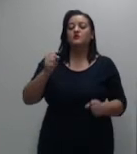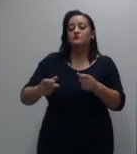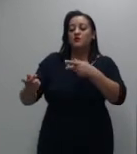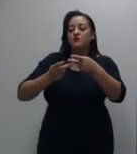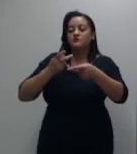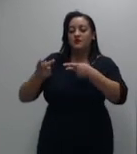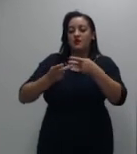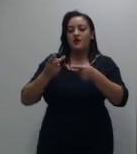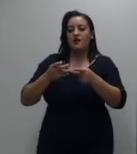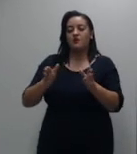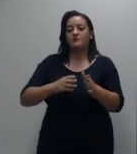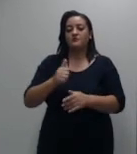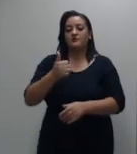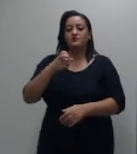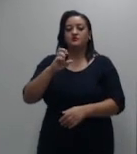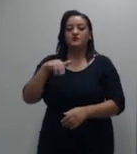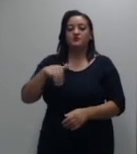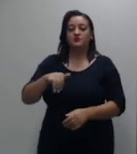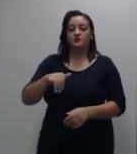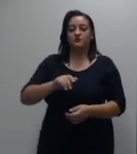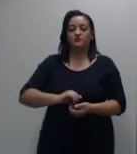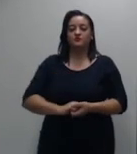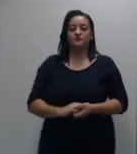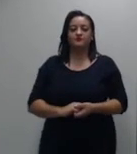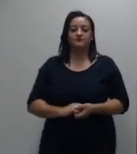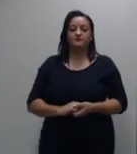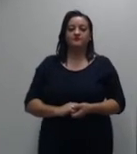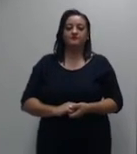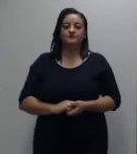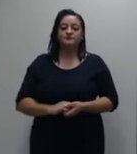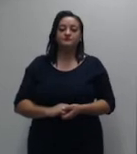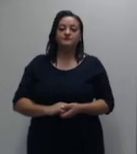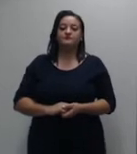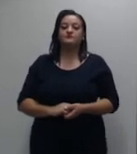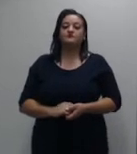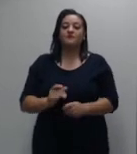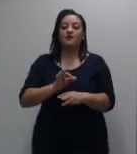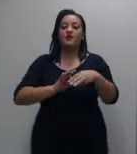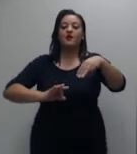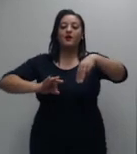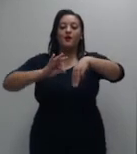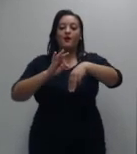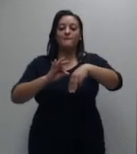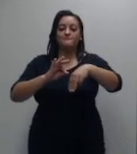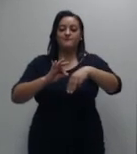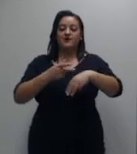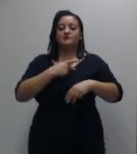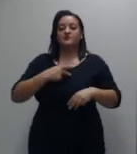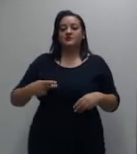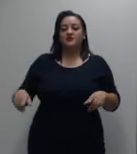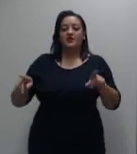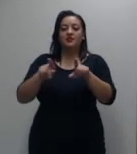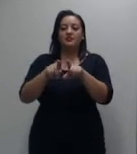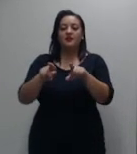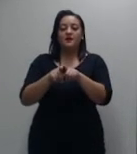excelência no prazo de 15 minutos realmente funciona milhas Presidente Excelentíssimo Senhor Ministro relator os